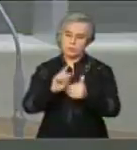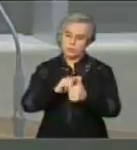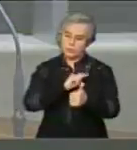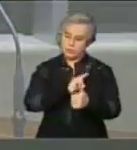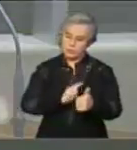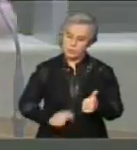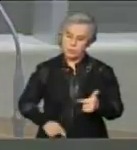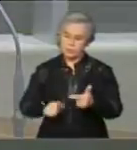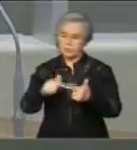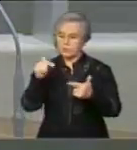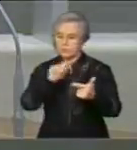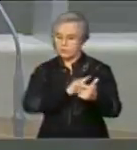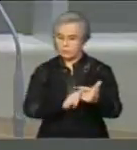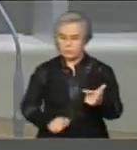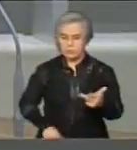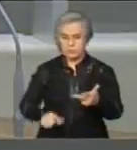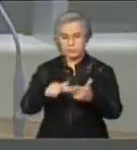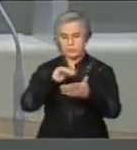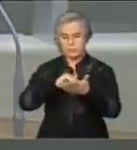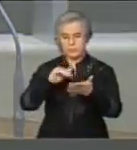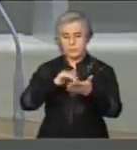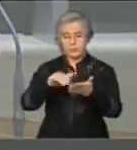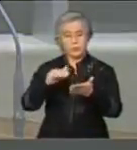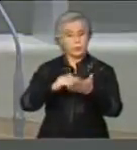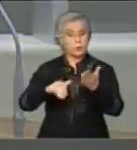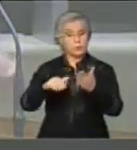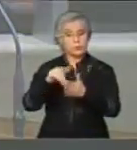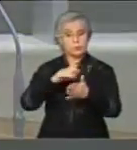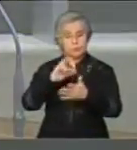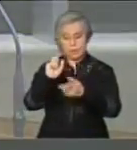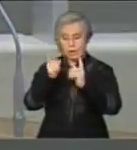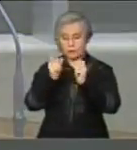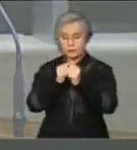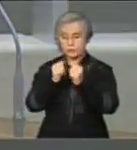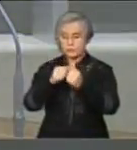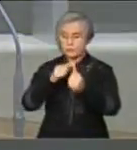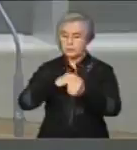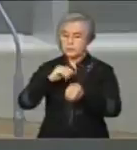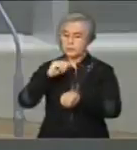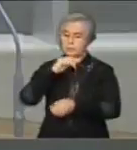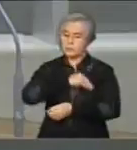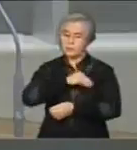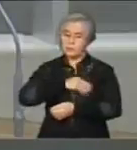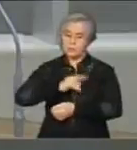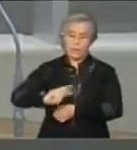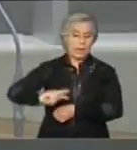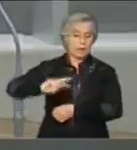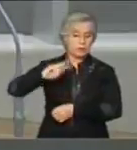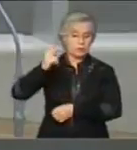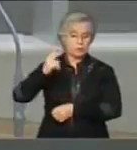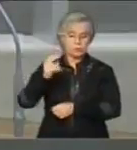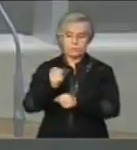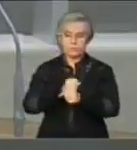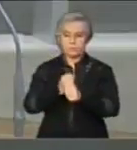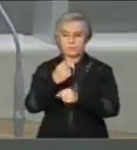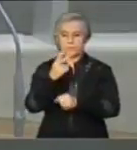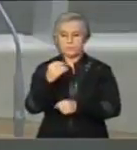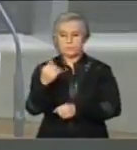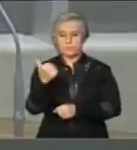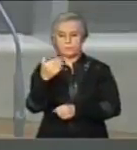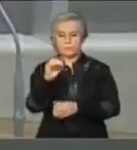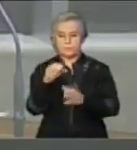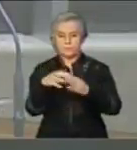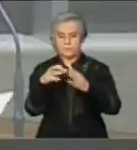e comissionados tiveram o salário dobrado e a folha inchada. Em 2010, esse grupo acabou